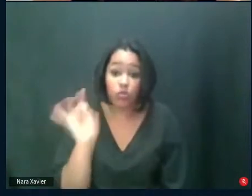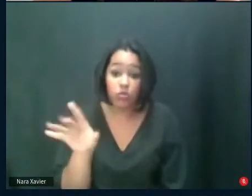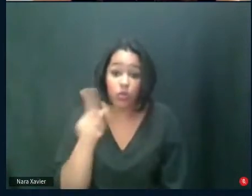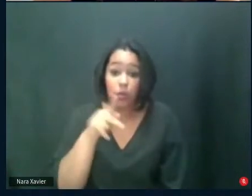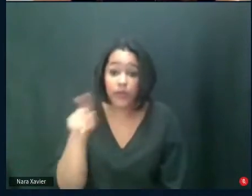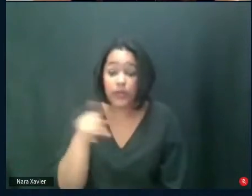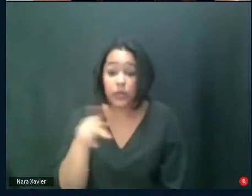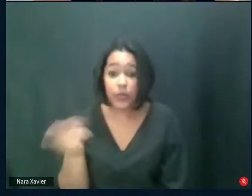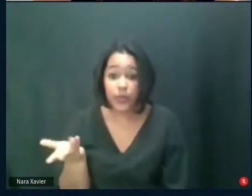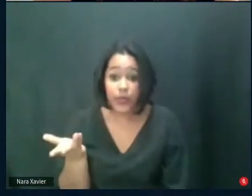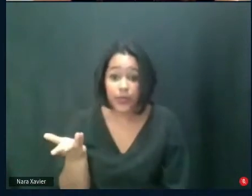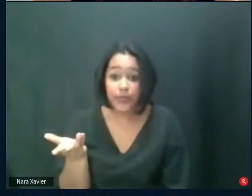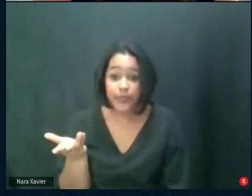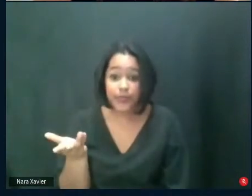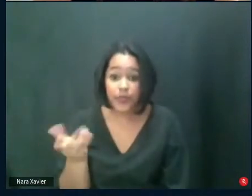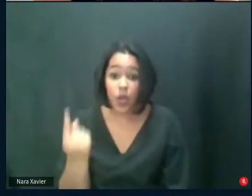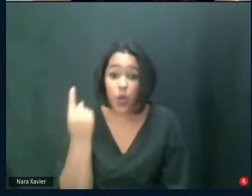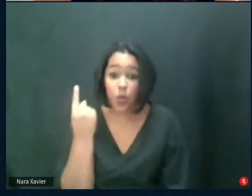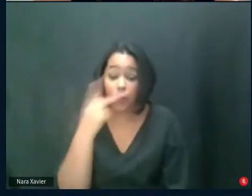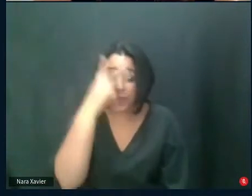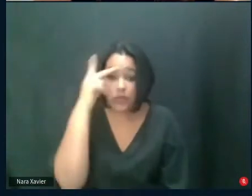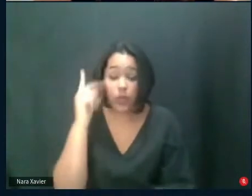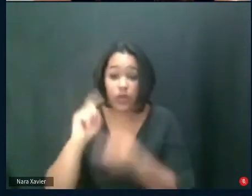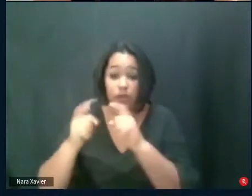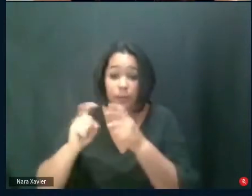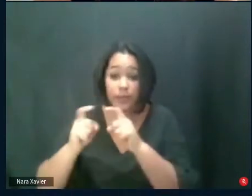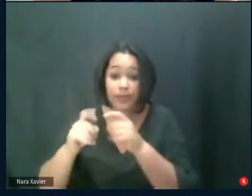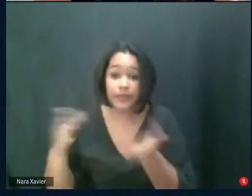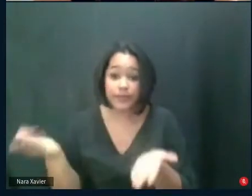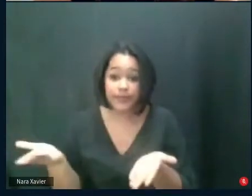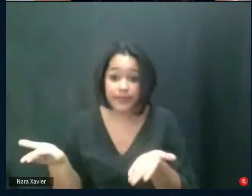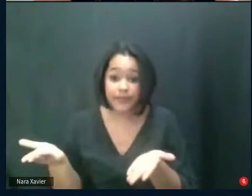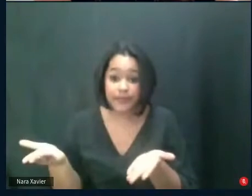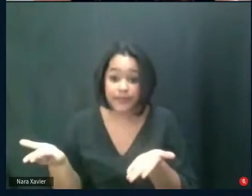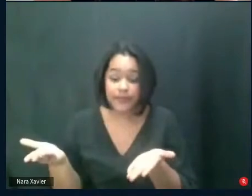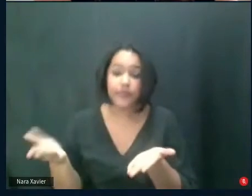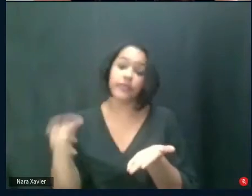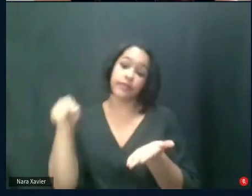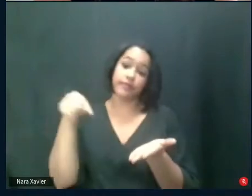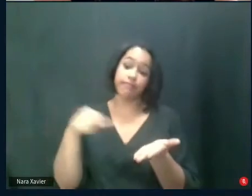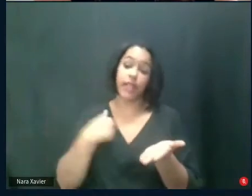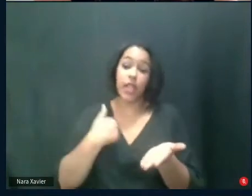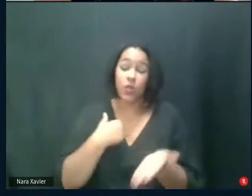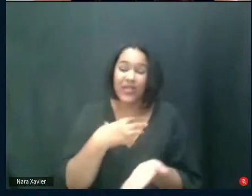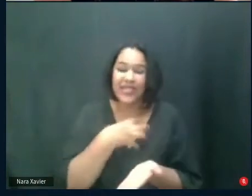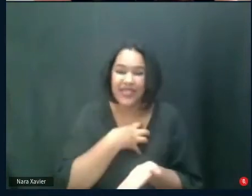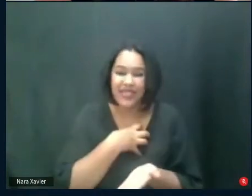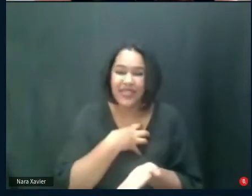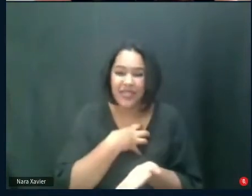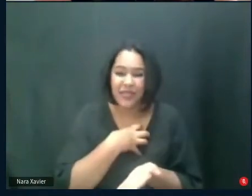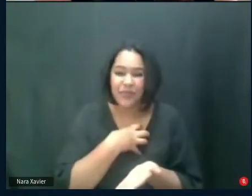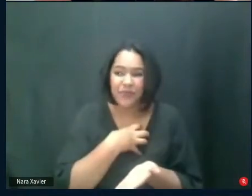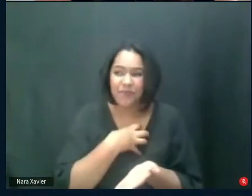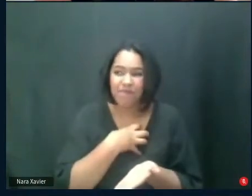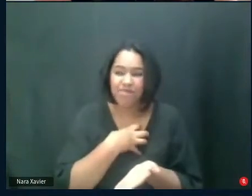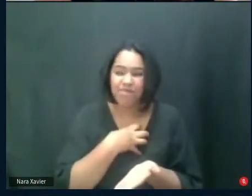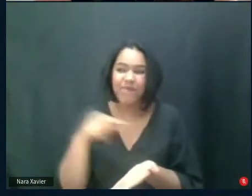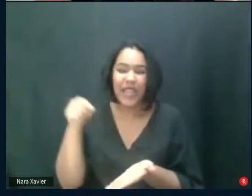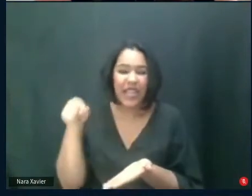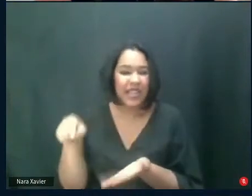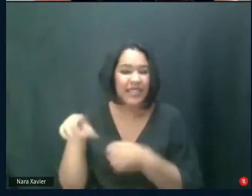professor, um administrativo. Então, o que eu sinto, professora, é que eles não receberam o